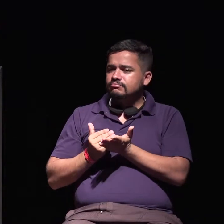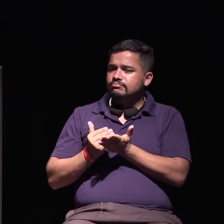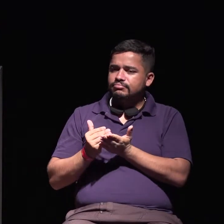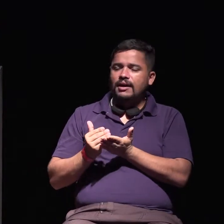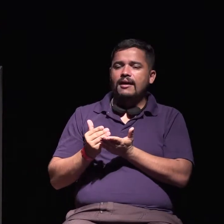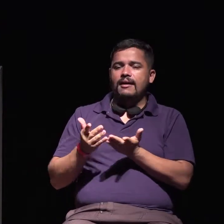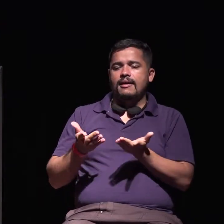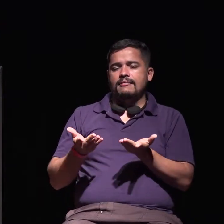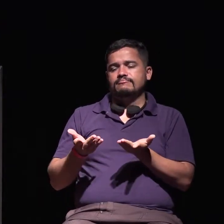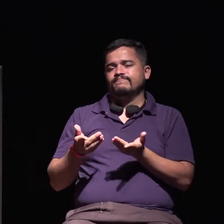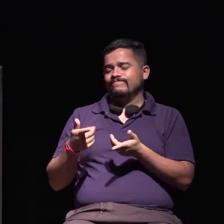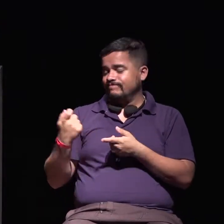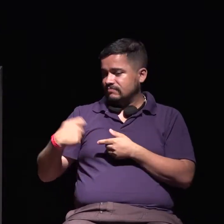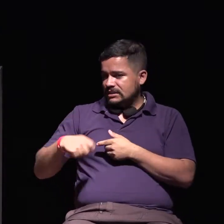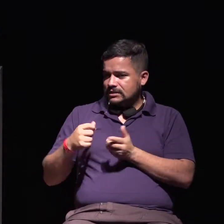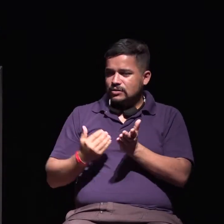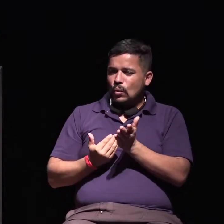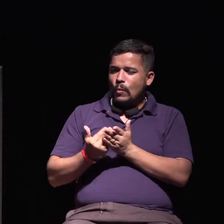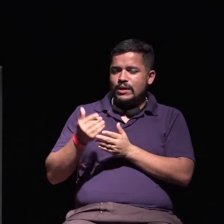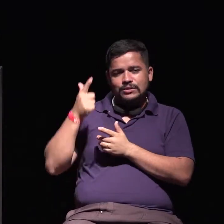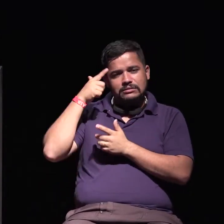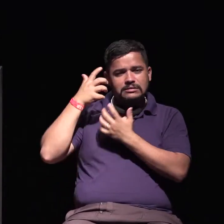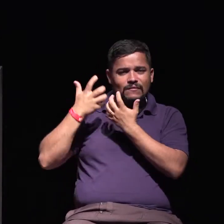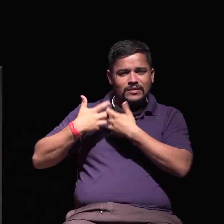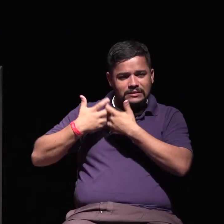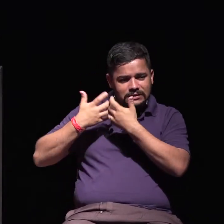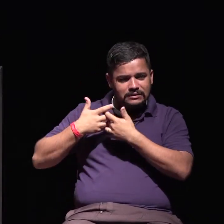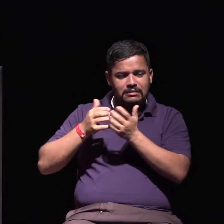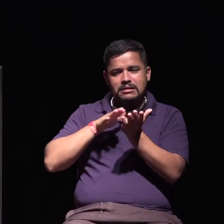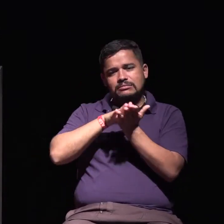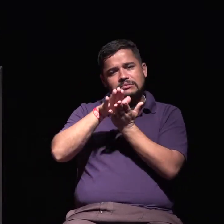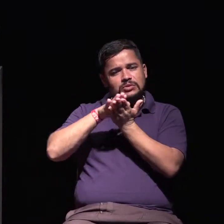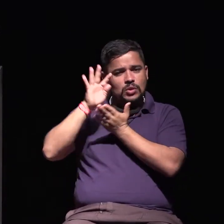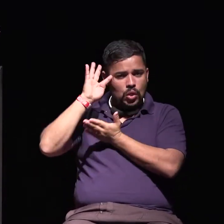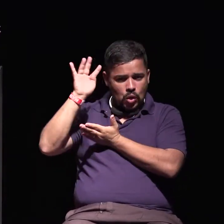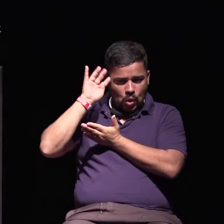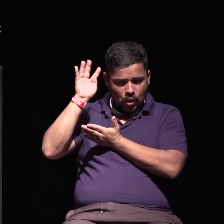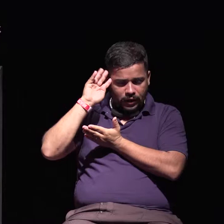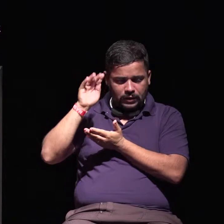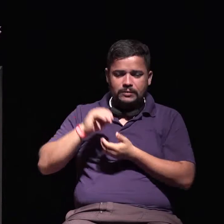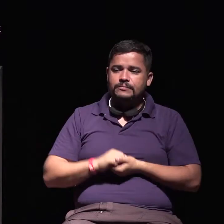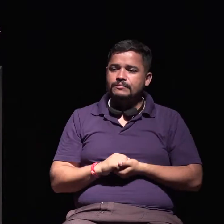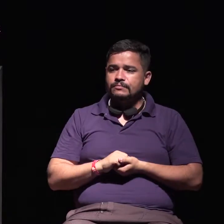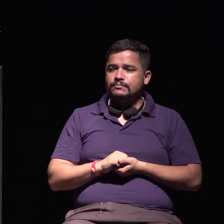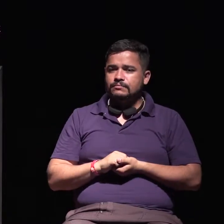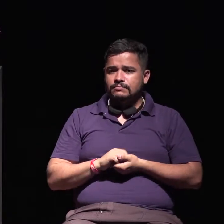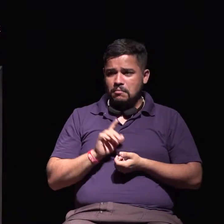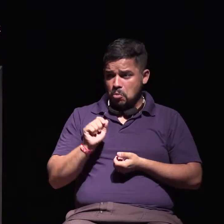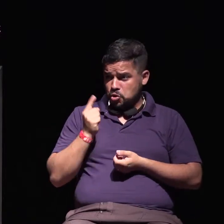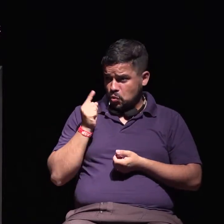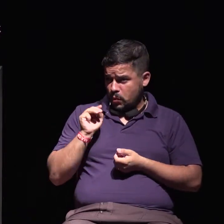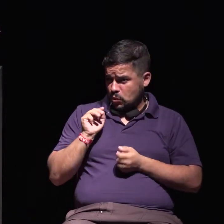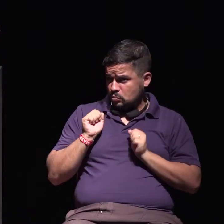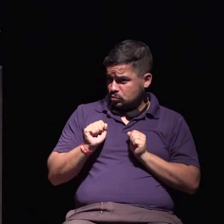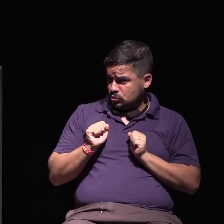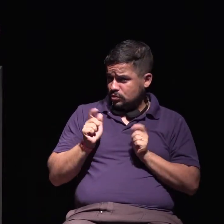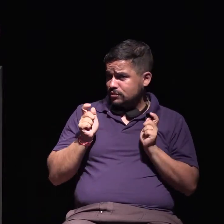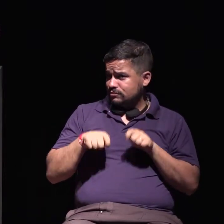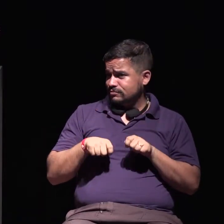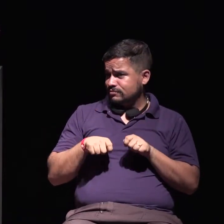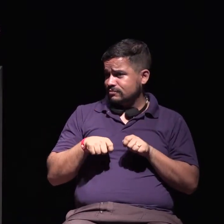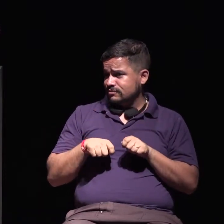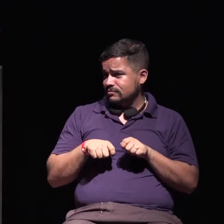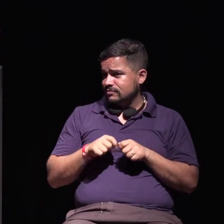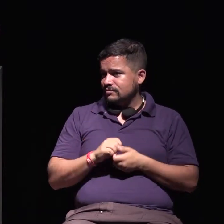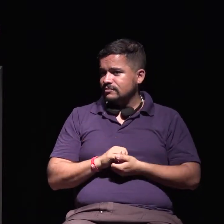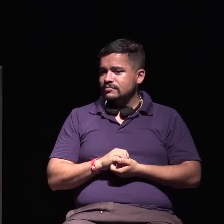é um ponto que exige ainda o início de muita reflexão e de muitas produções teóricas. Posso roubar um minuto aqui, gente?